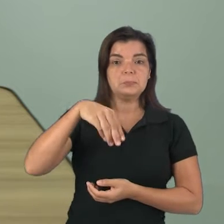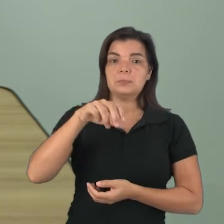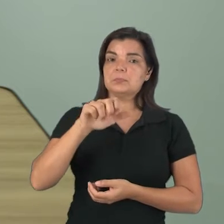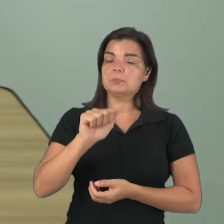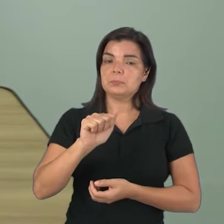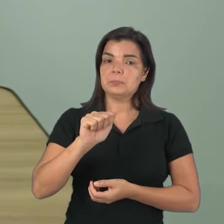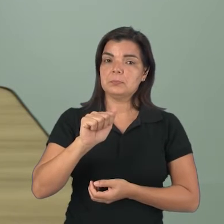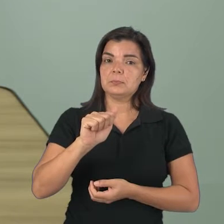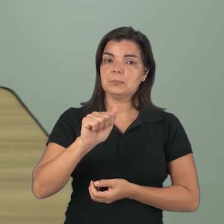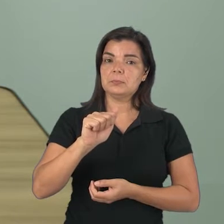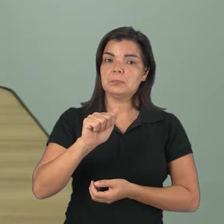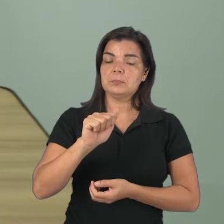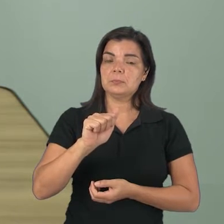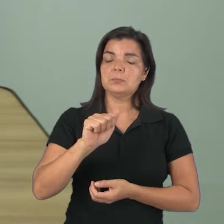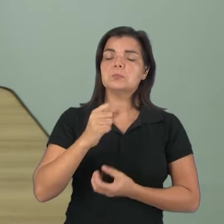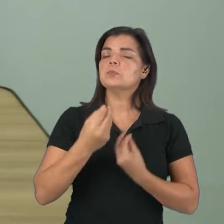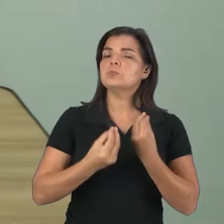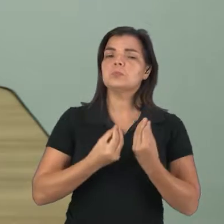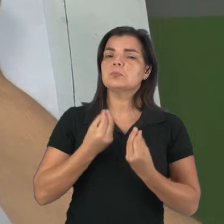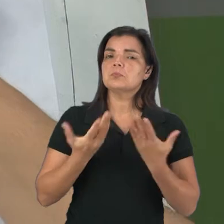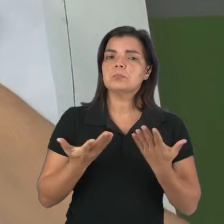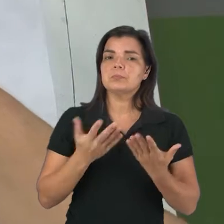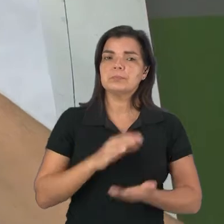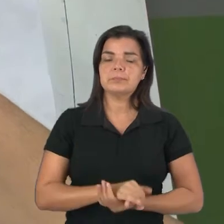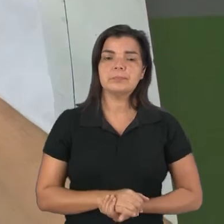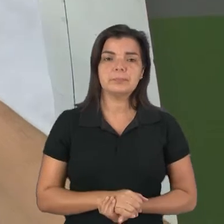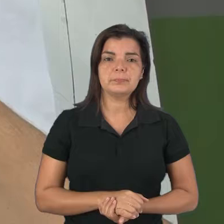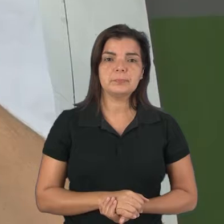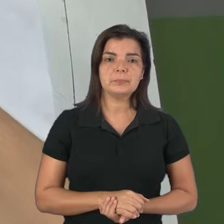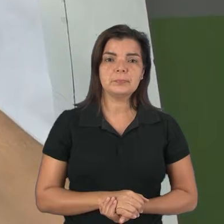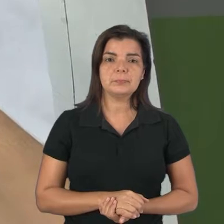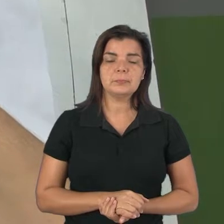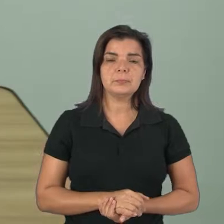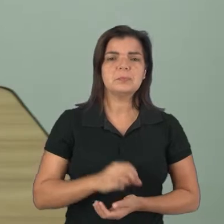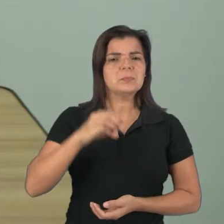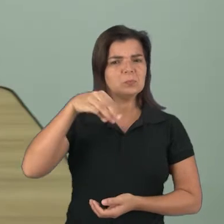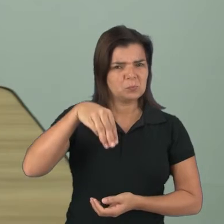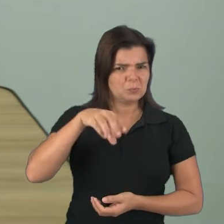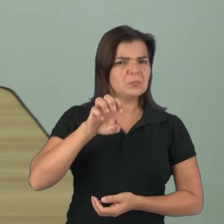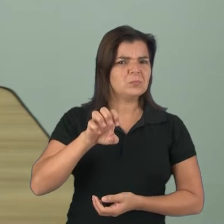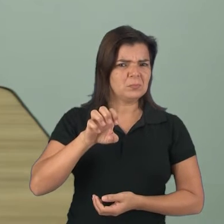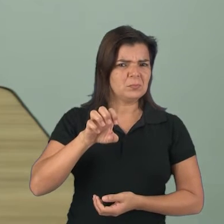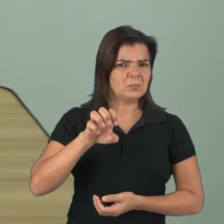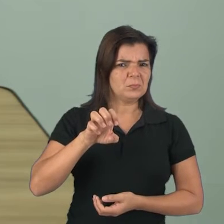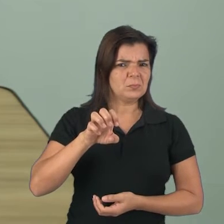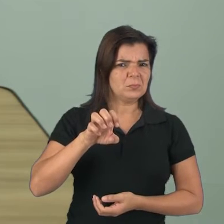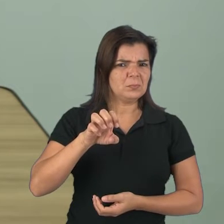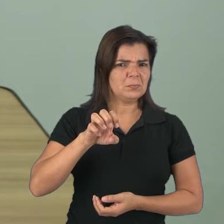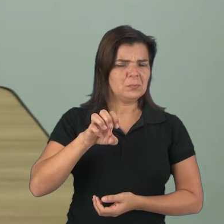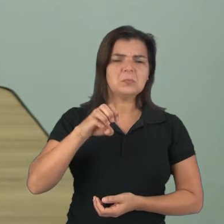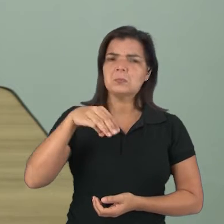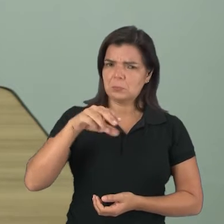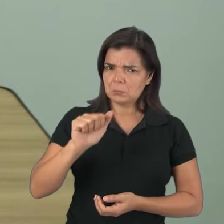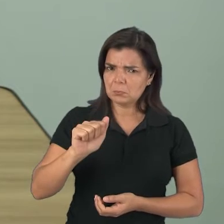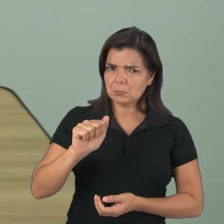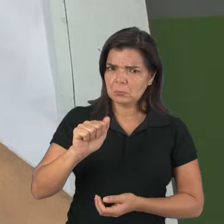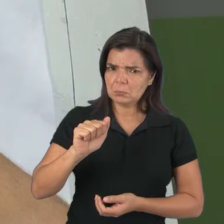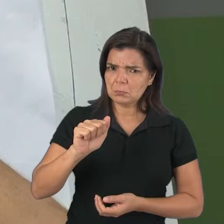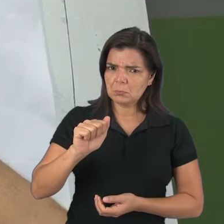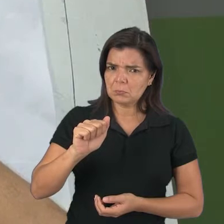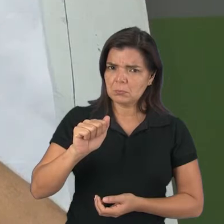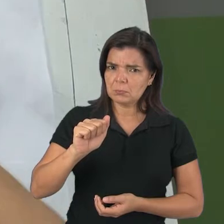é que é uma Esse é o m e o e-mail é fica ma